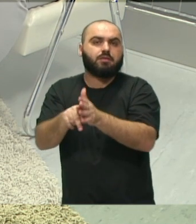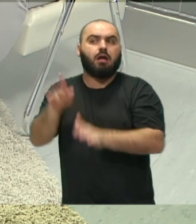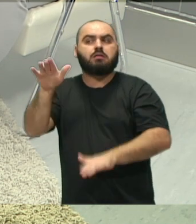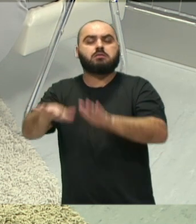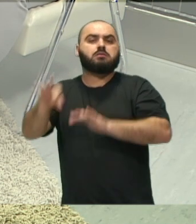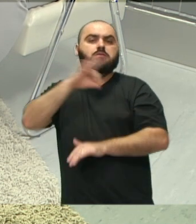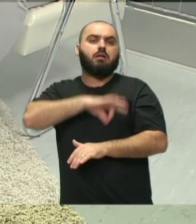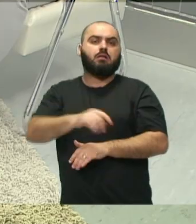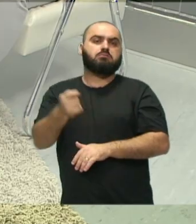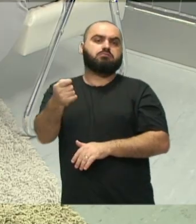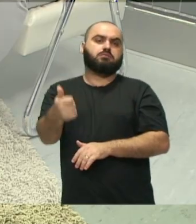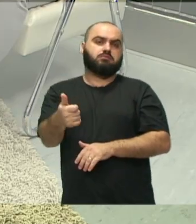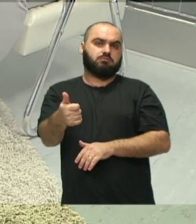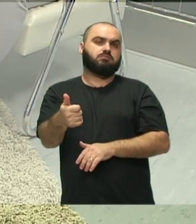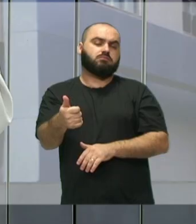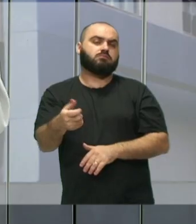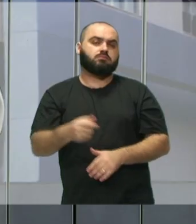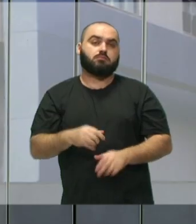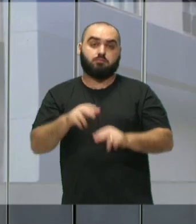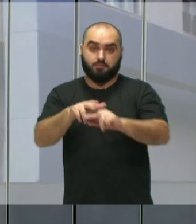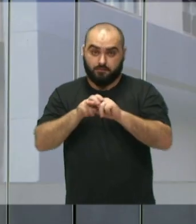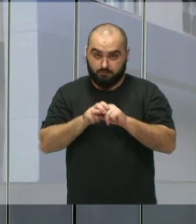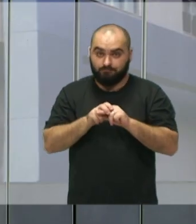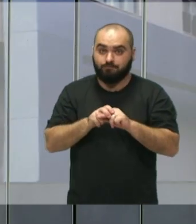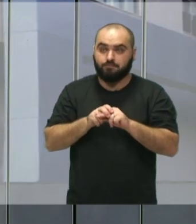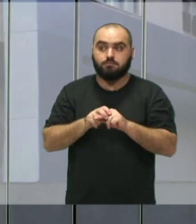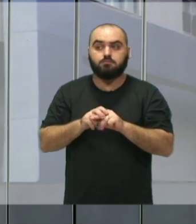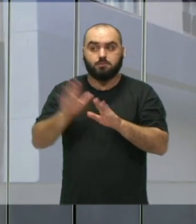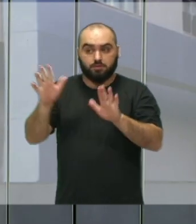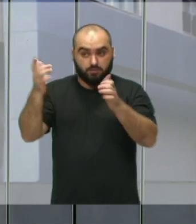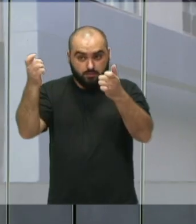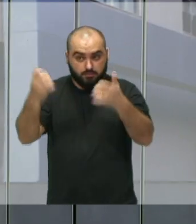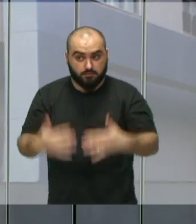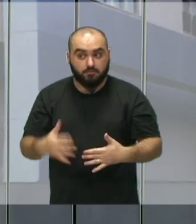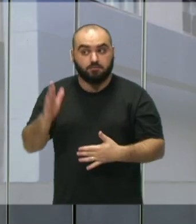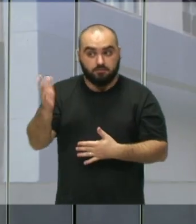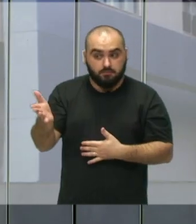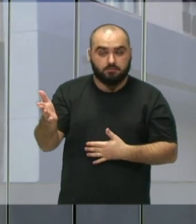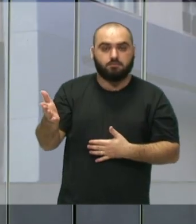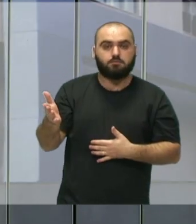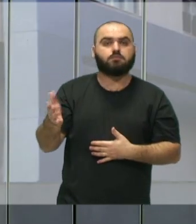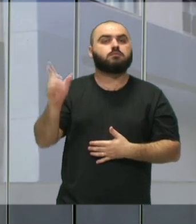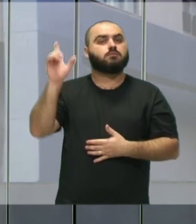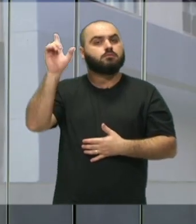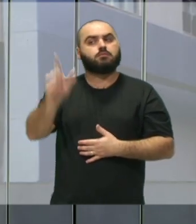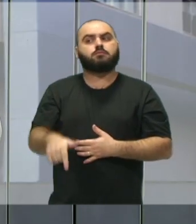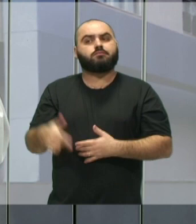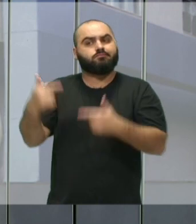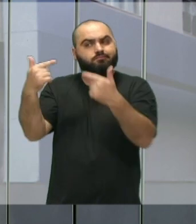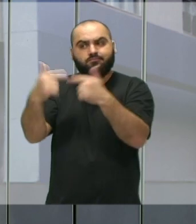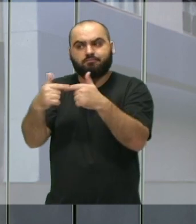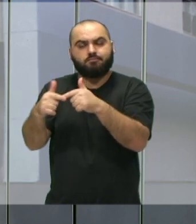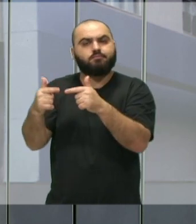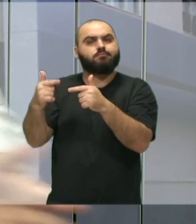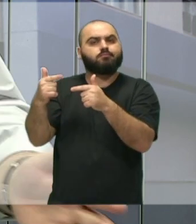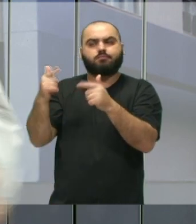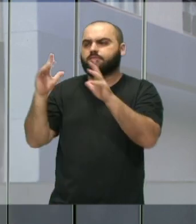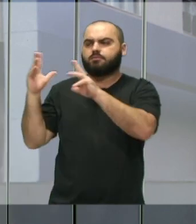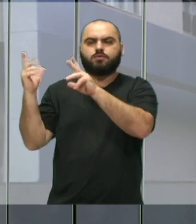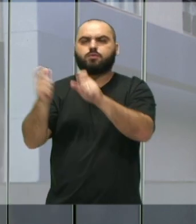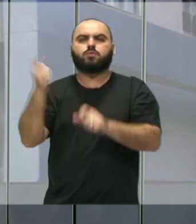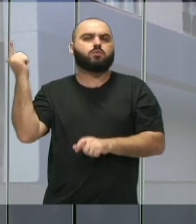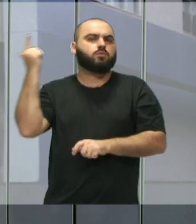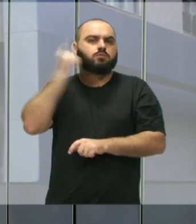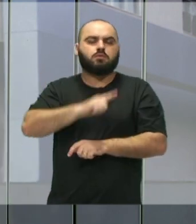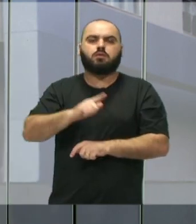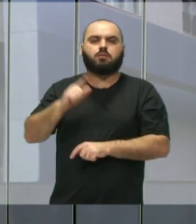pouco para o que faz, né? Então, como eu falei, é uma via de mão dupla e todos ganham com uma